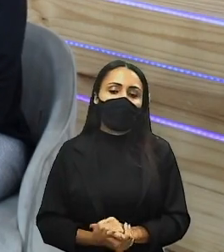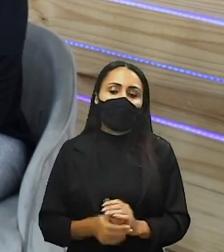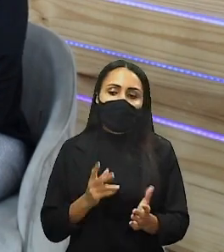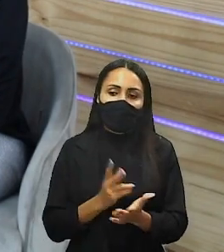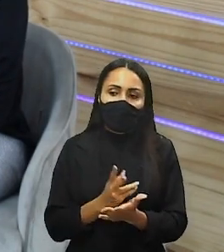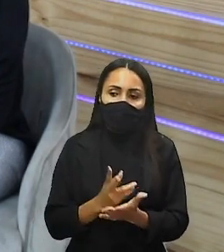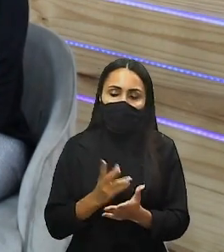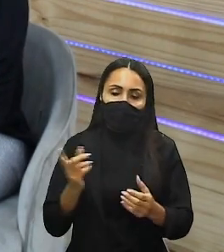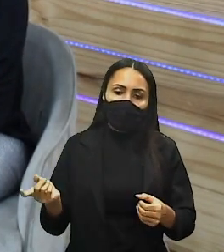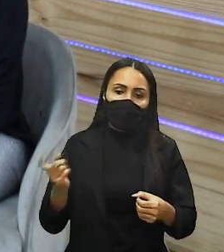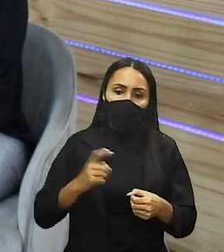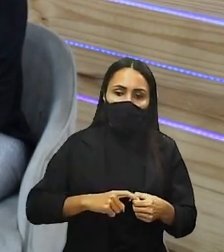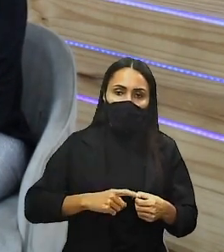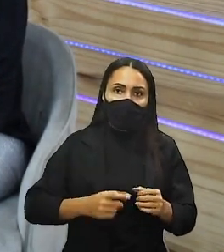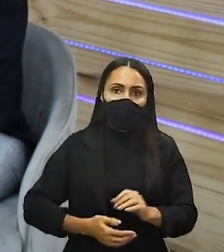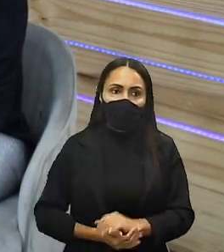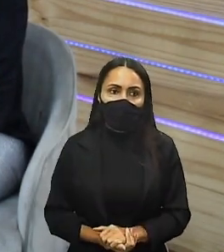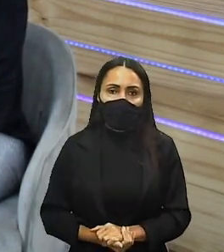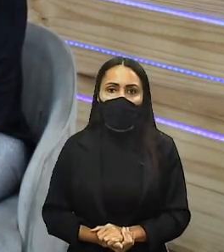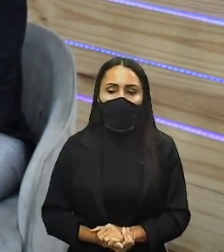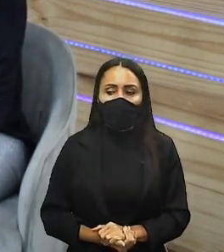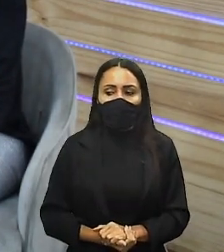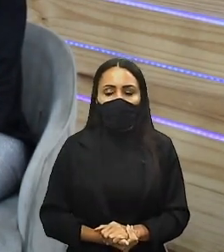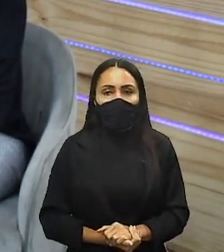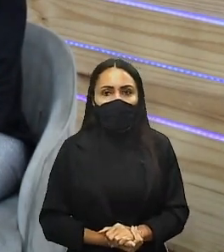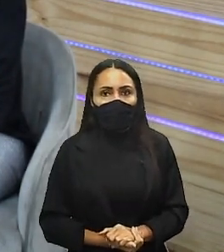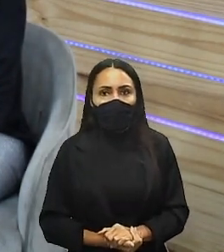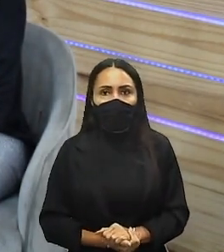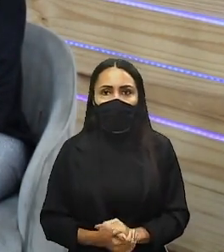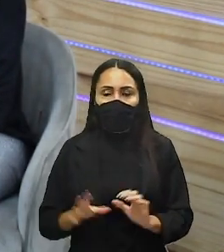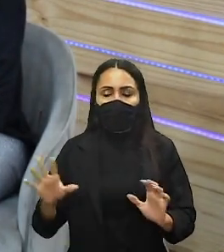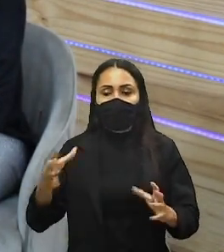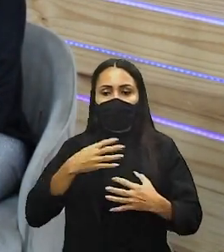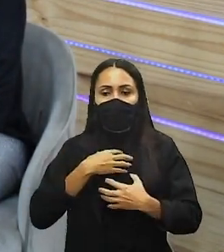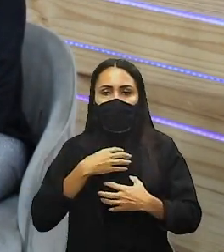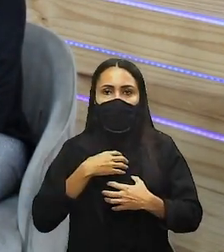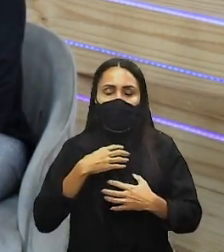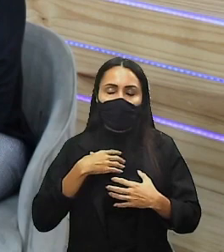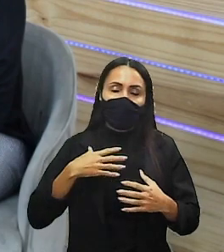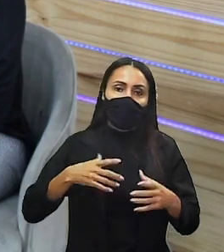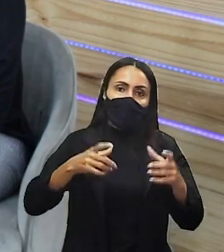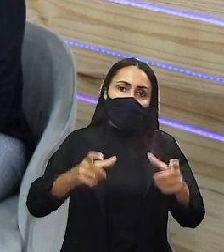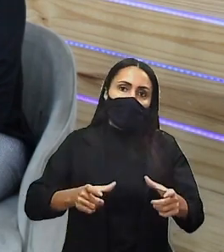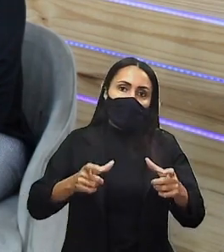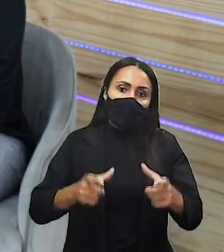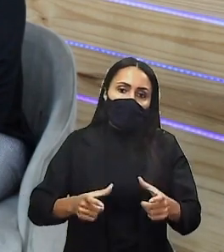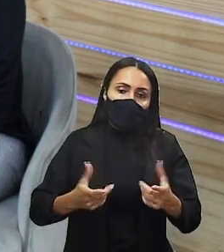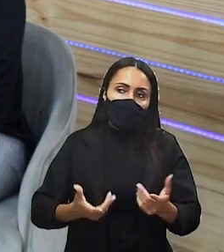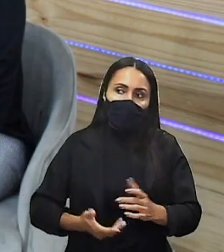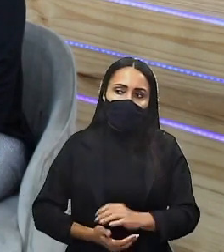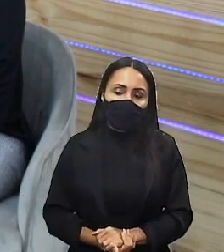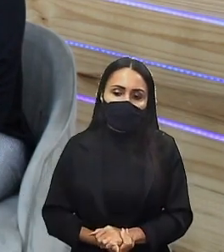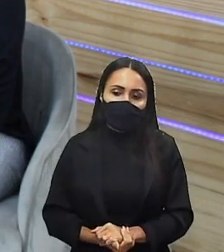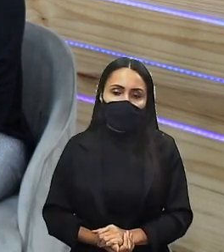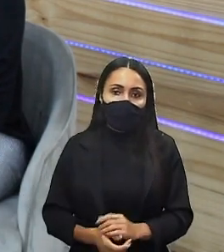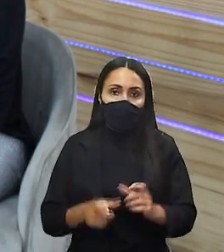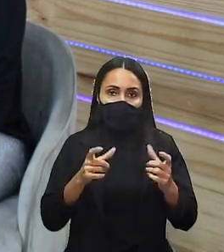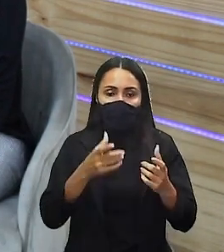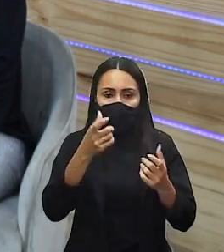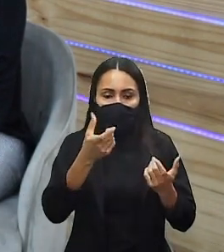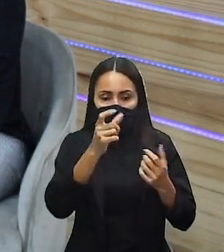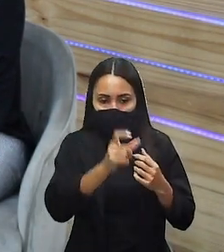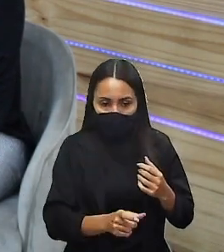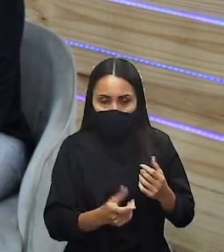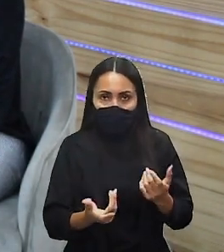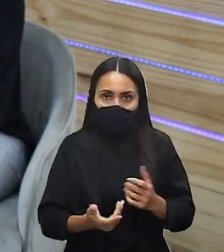Volta. Se ele se sentir acolhido, ele vai voltar. Né? Se ele sentir que aquele lugar é um lugar para ele, né? Muitas vezes a